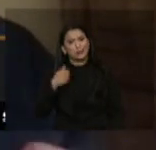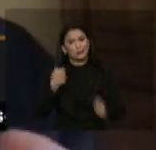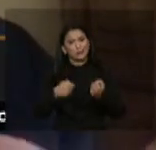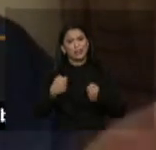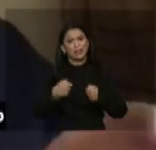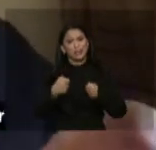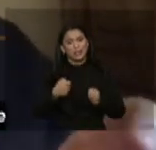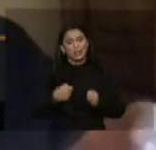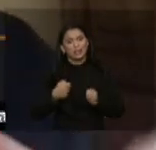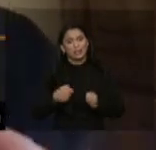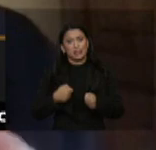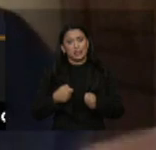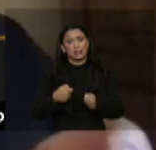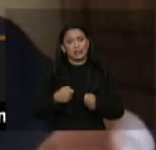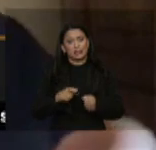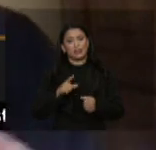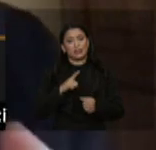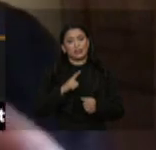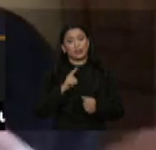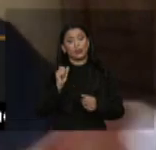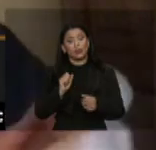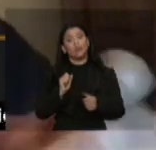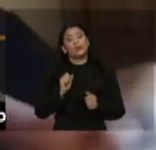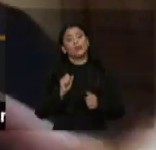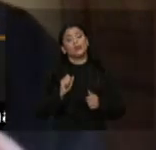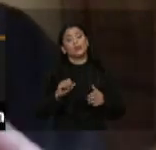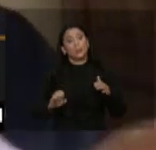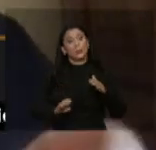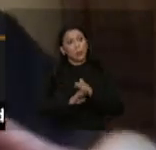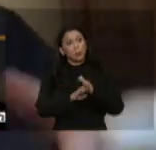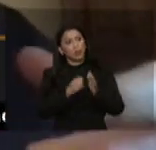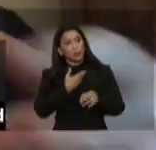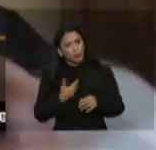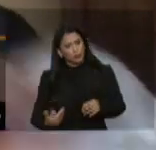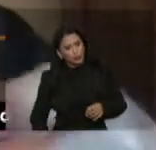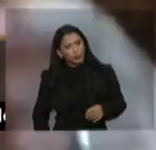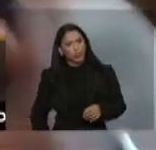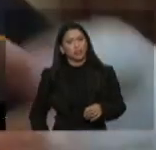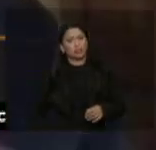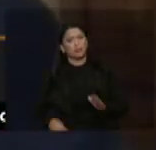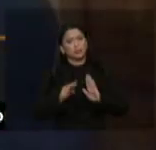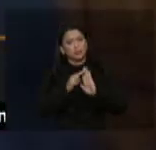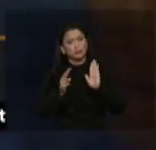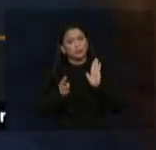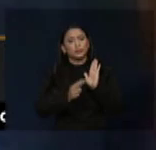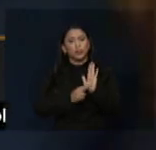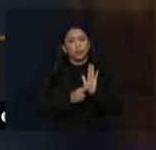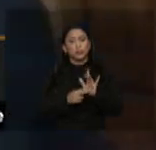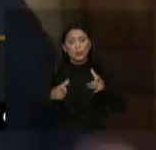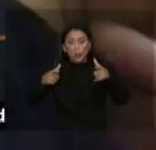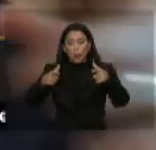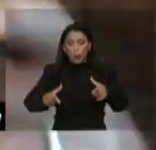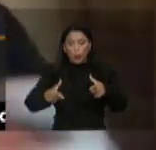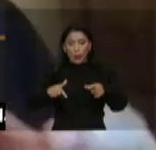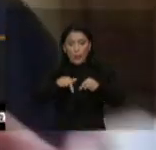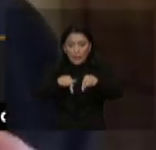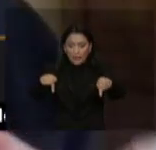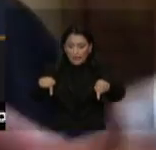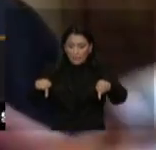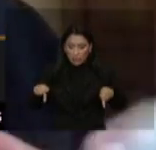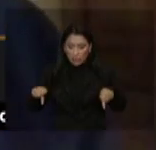com a ideia de que o poder do estado as normas do Estado vigem dentro de um território fisicamente